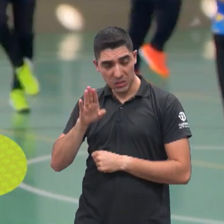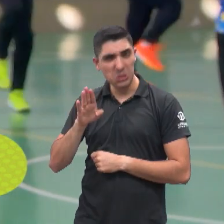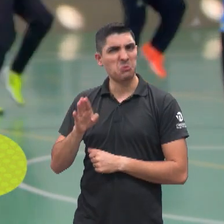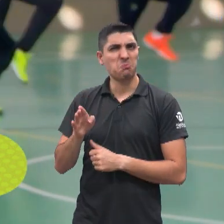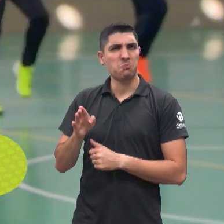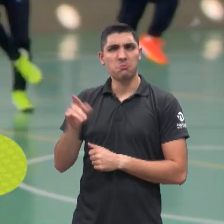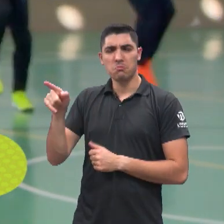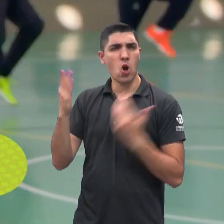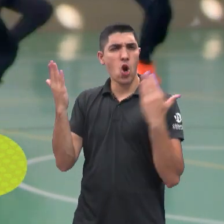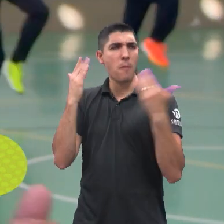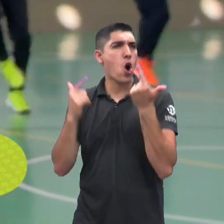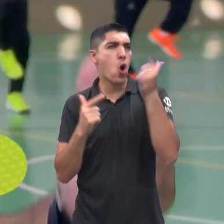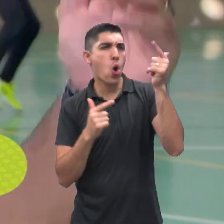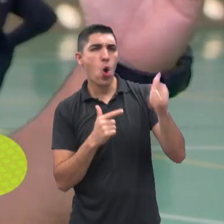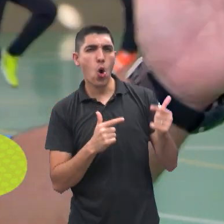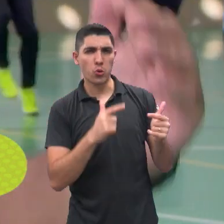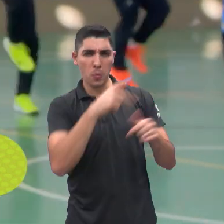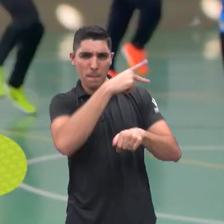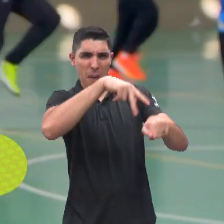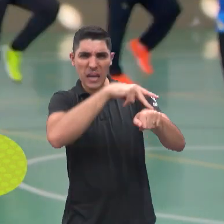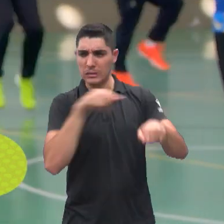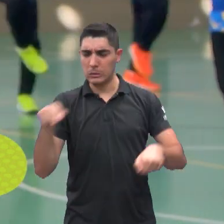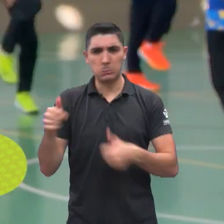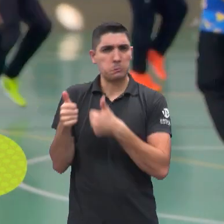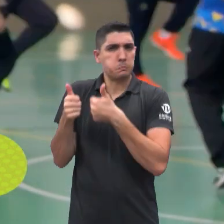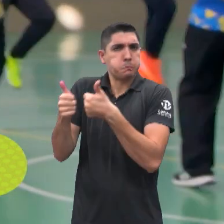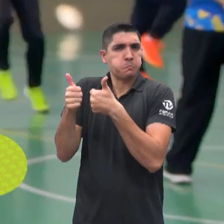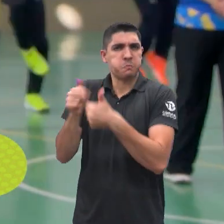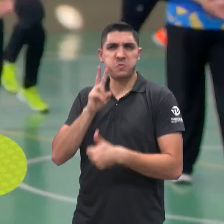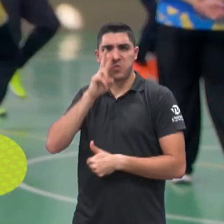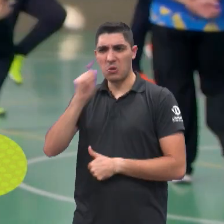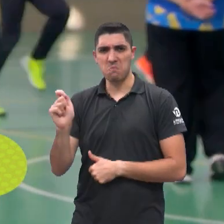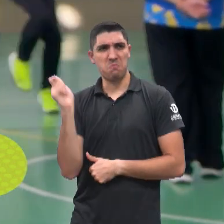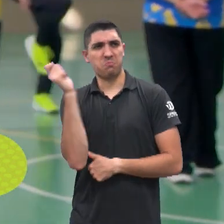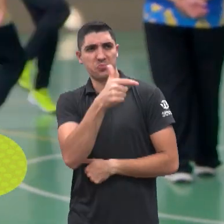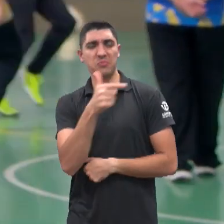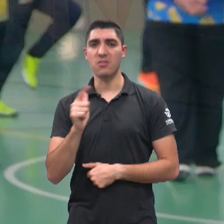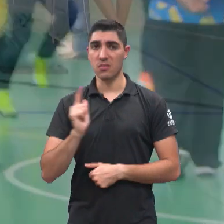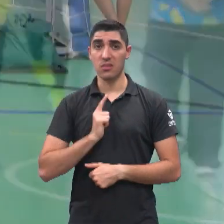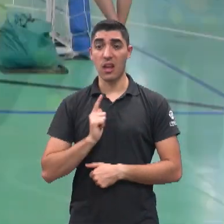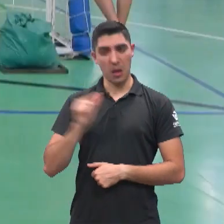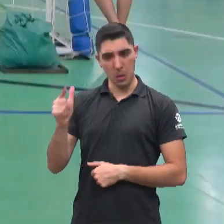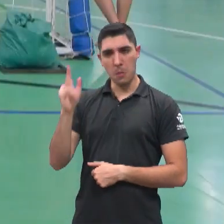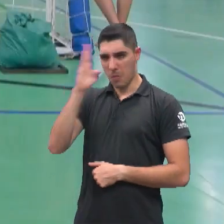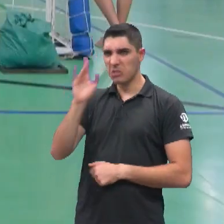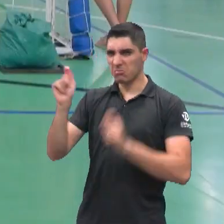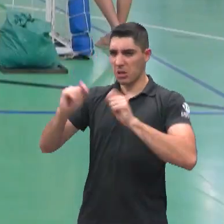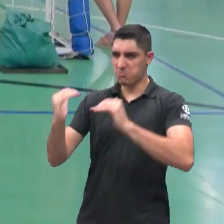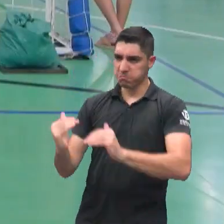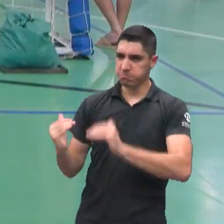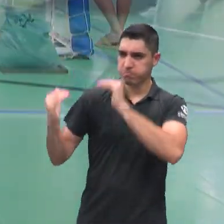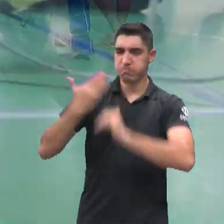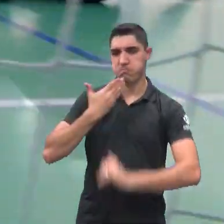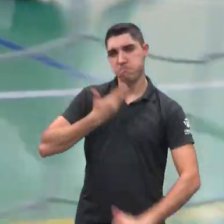para estar dando essa continuidade para a seleção brasileira, estar sempre ali entre as melhores do mundo mesmo.